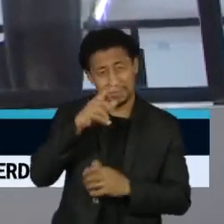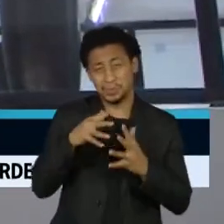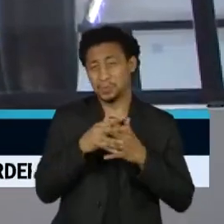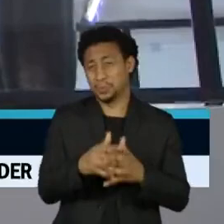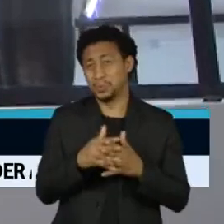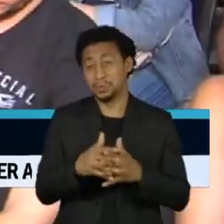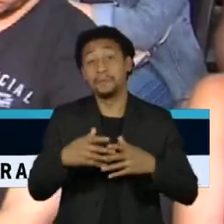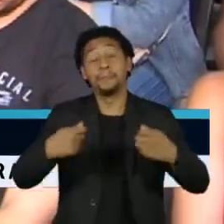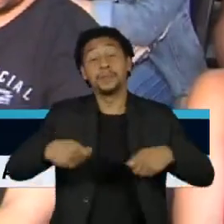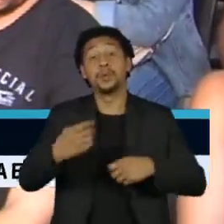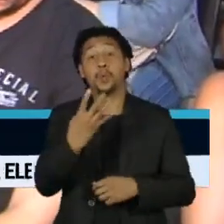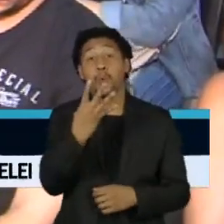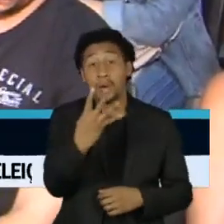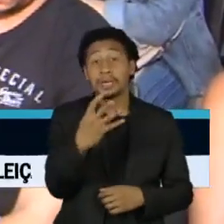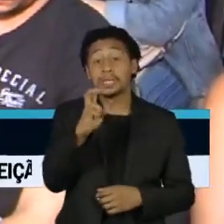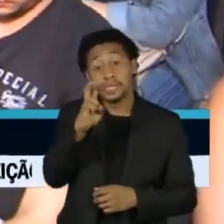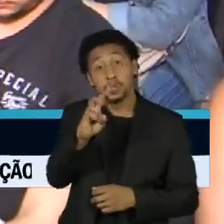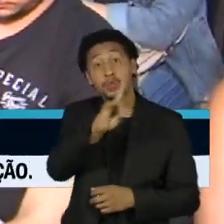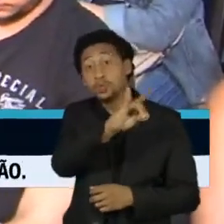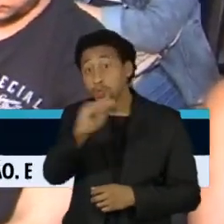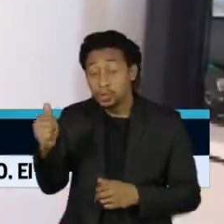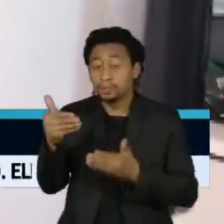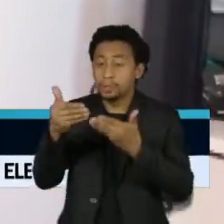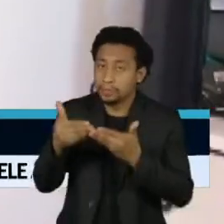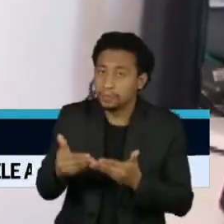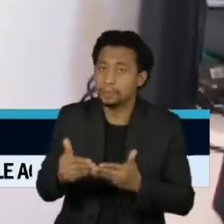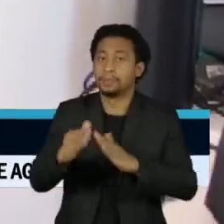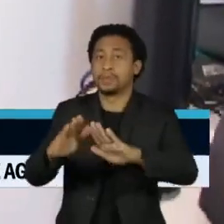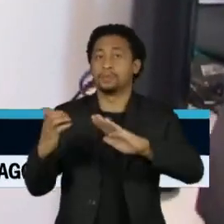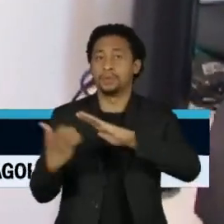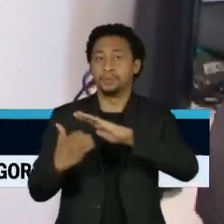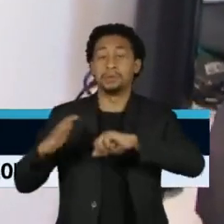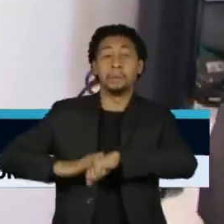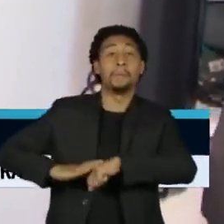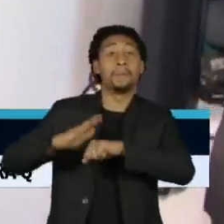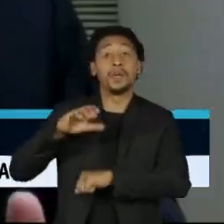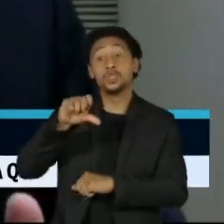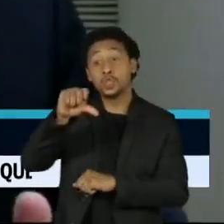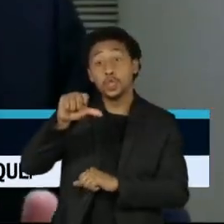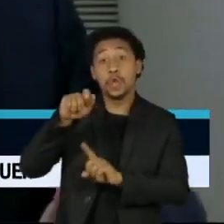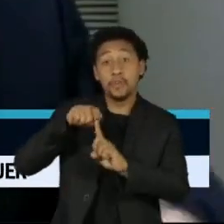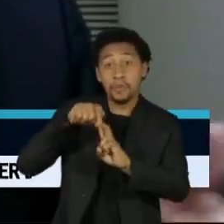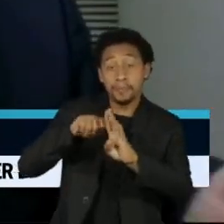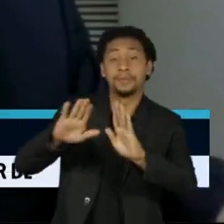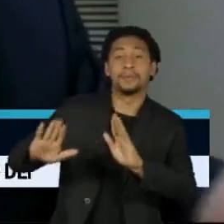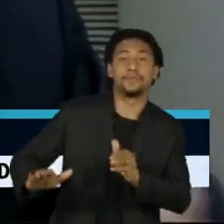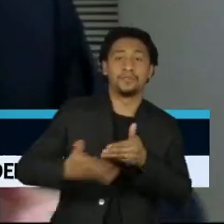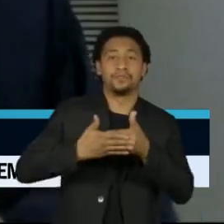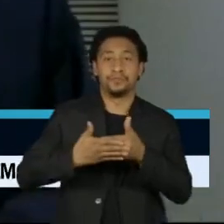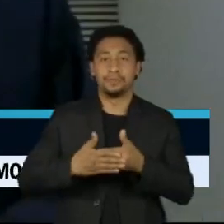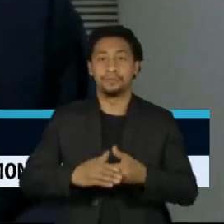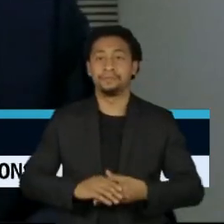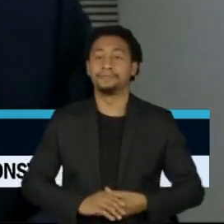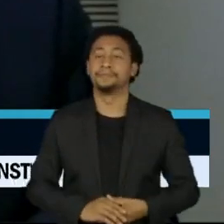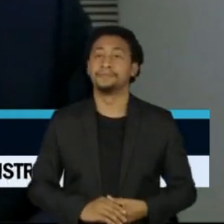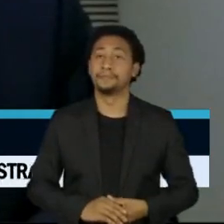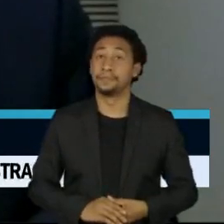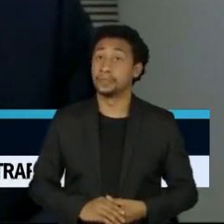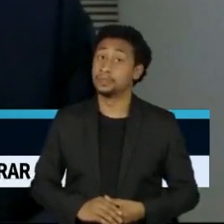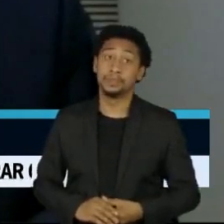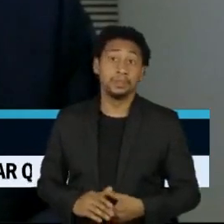necessários 45 dias em média para se abrir um negócio e mais de 9 meses para fechá-lo. Você não tem